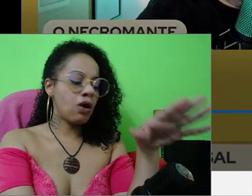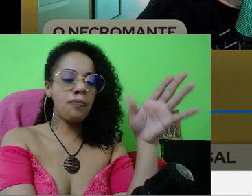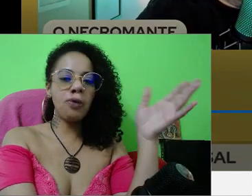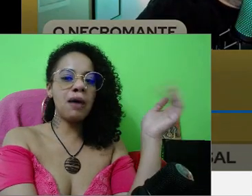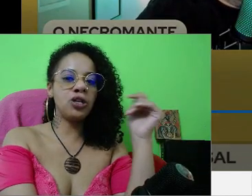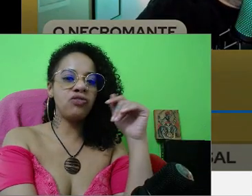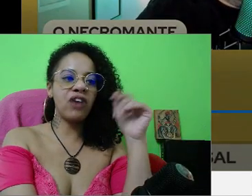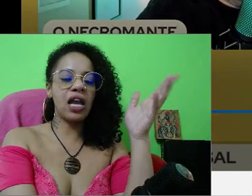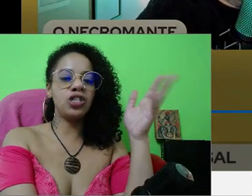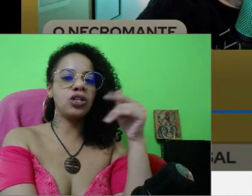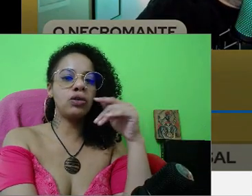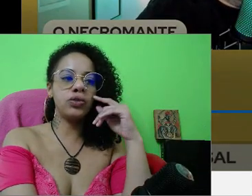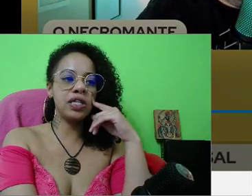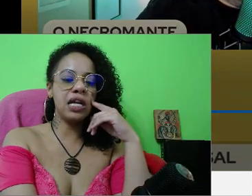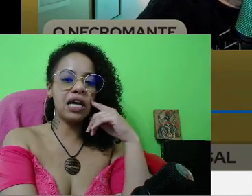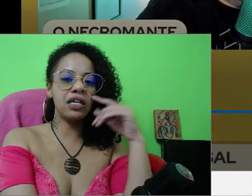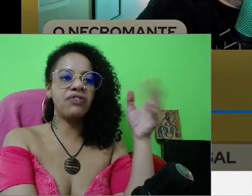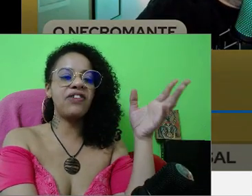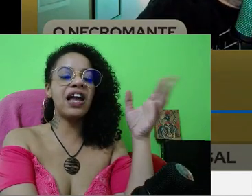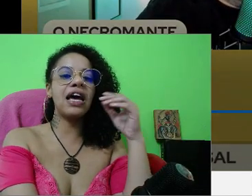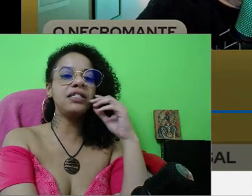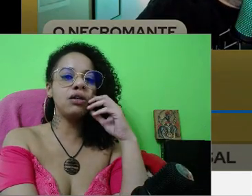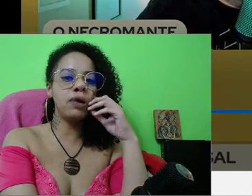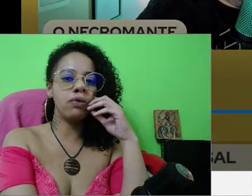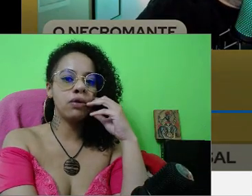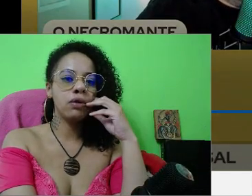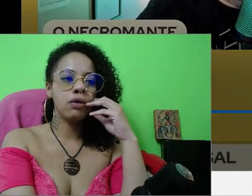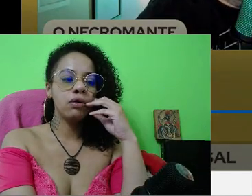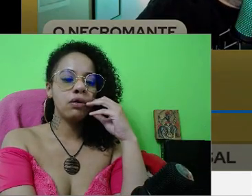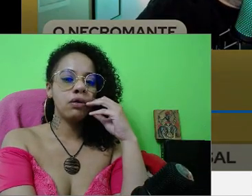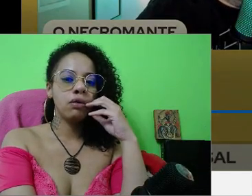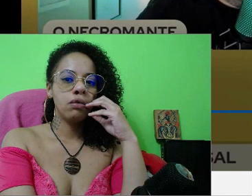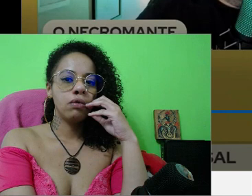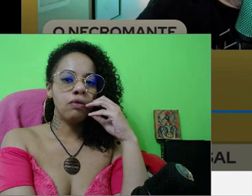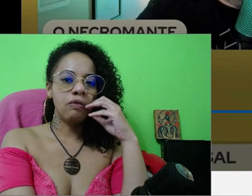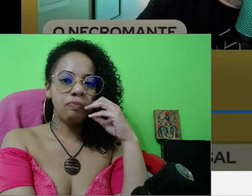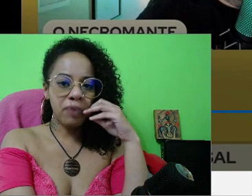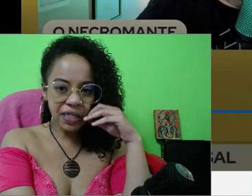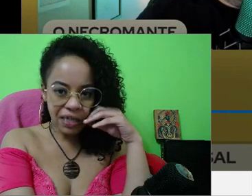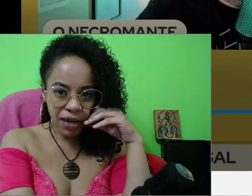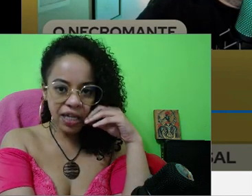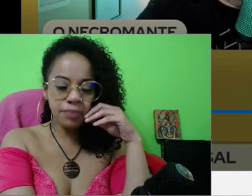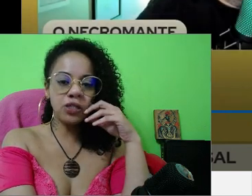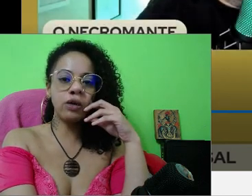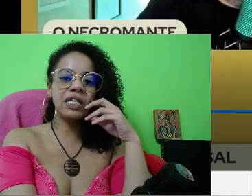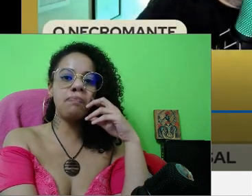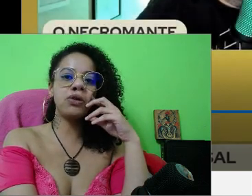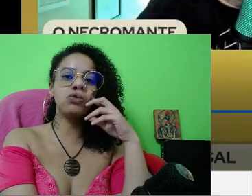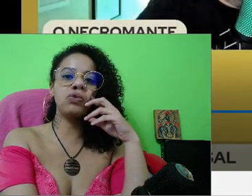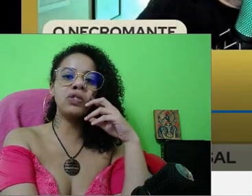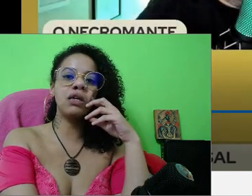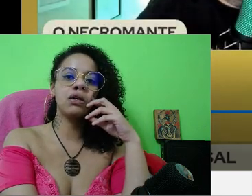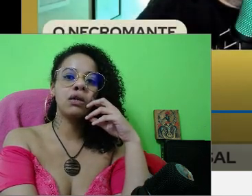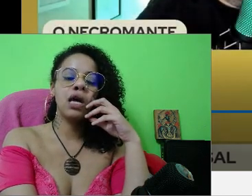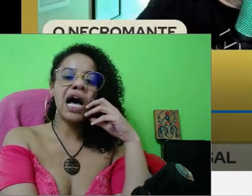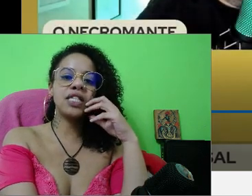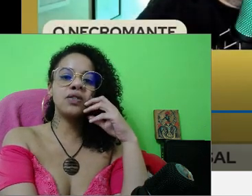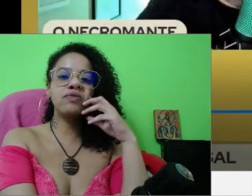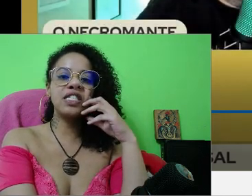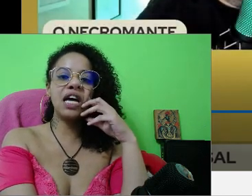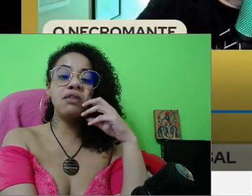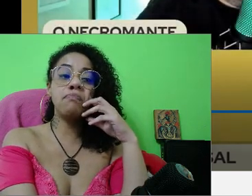qual o problema de vela de encruzilhada que fala é essa irmão perceba que as pessoas reproduzem